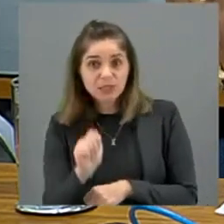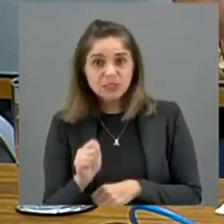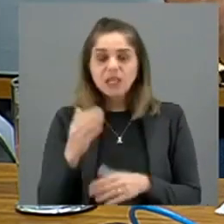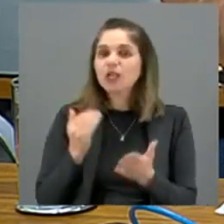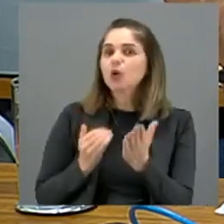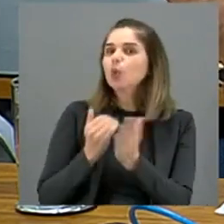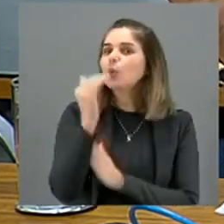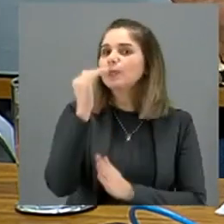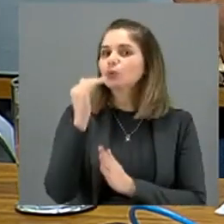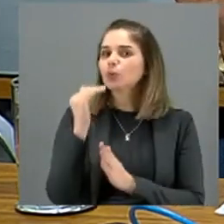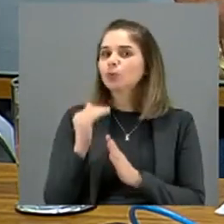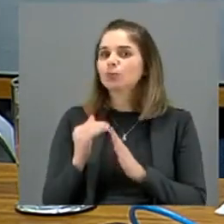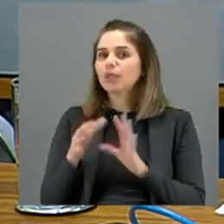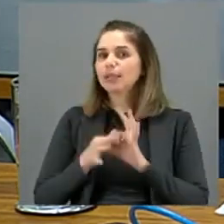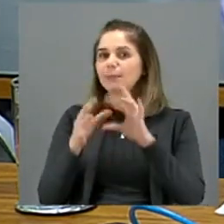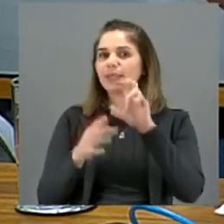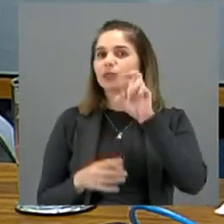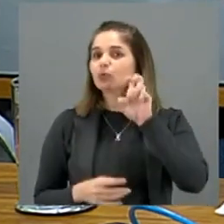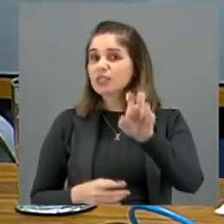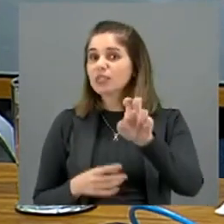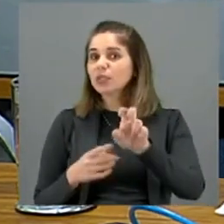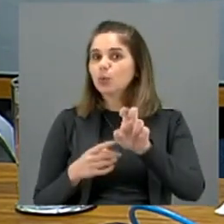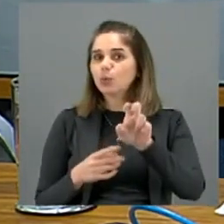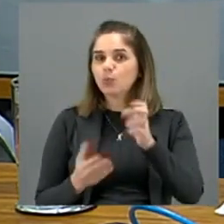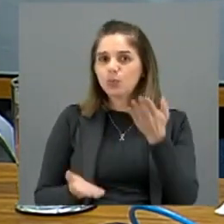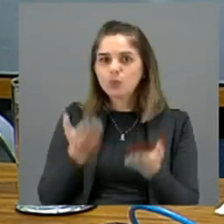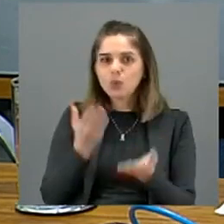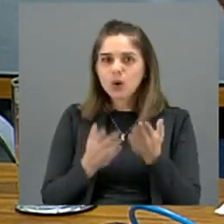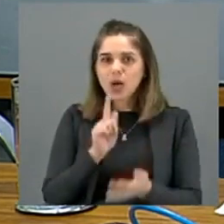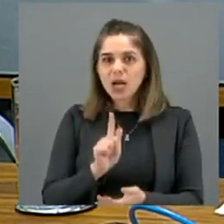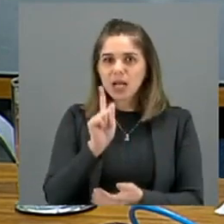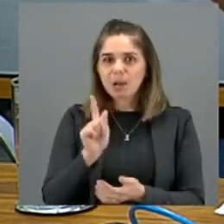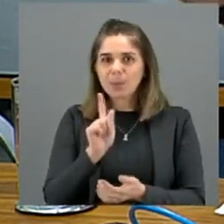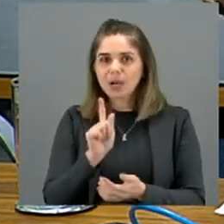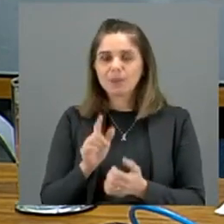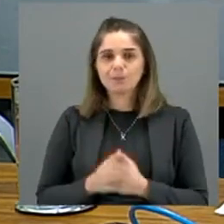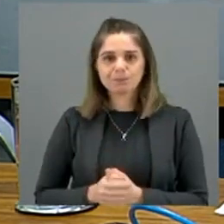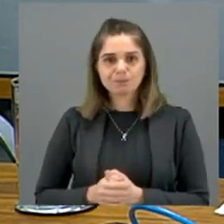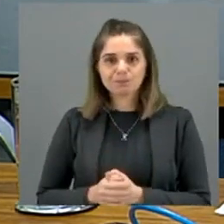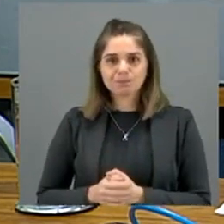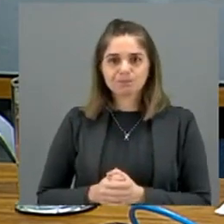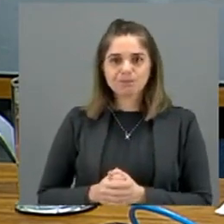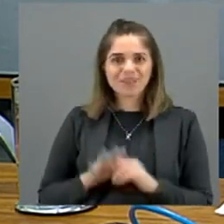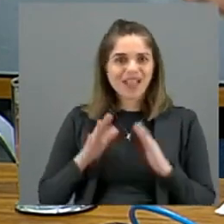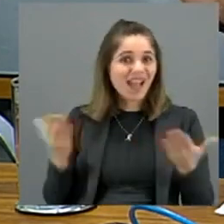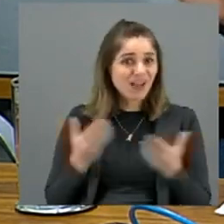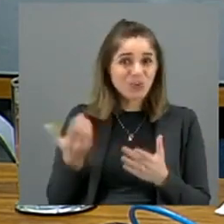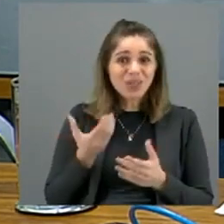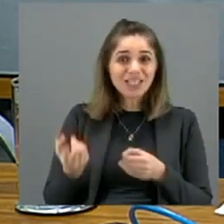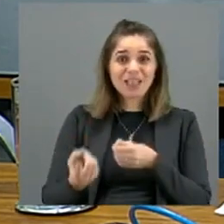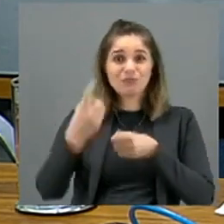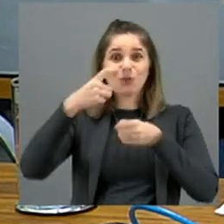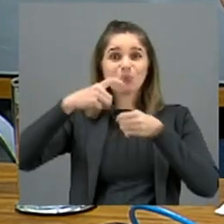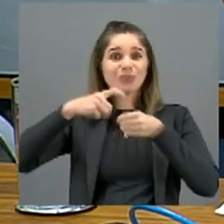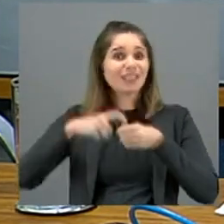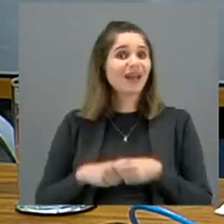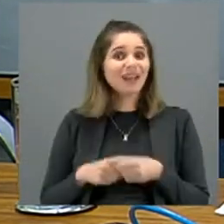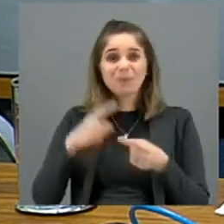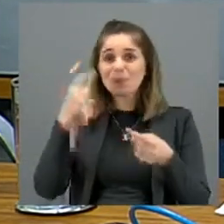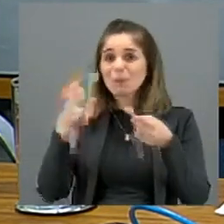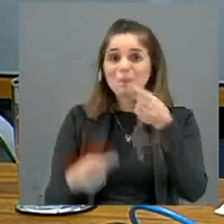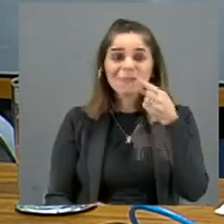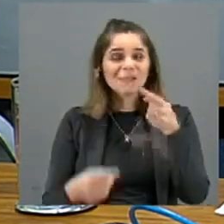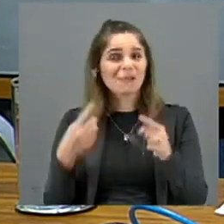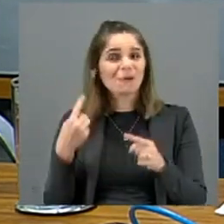com 5 gramas e fez um esgoto humano, que eles tentam de tudo voltar atrás hoje, senador Flávio, e não conseguem,